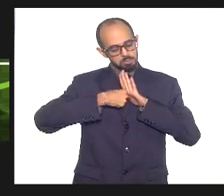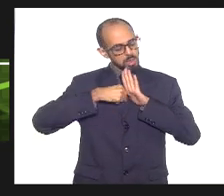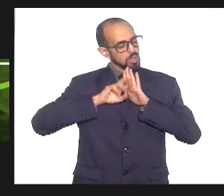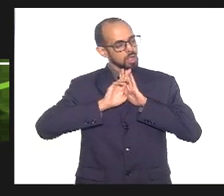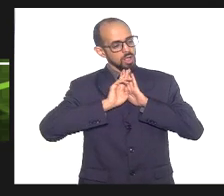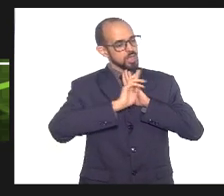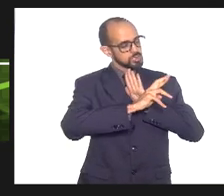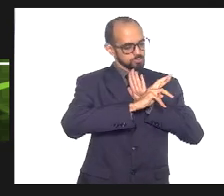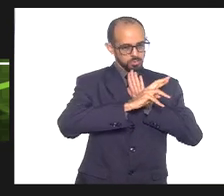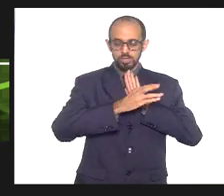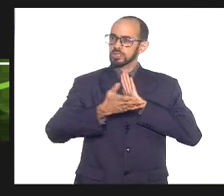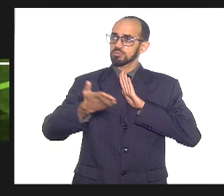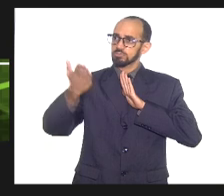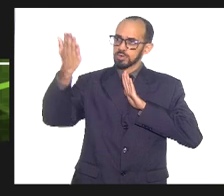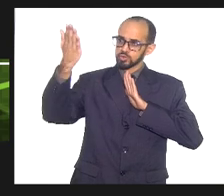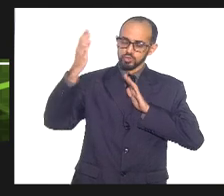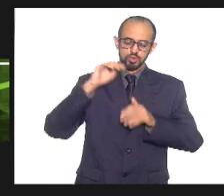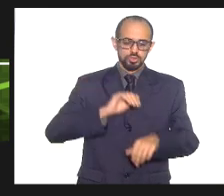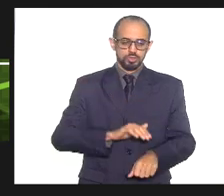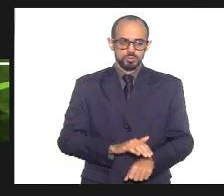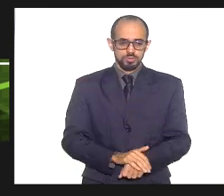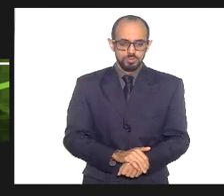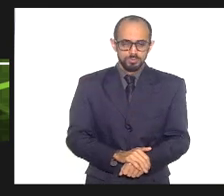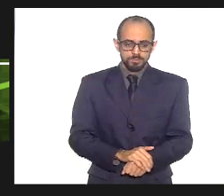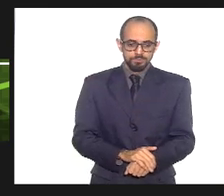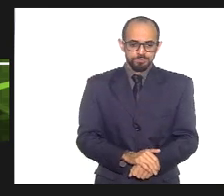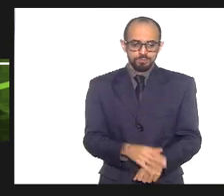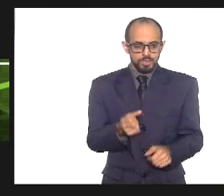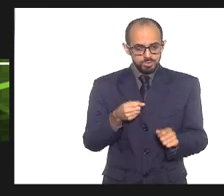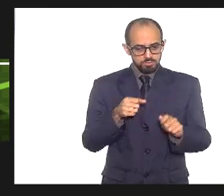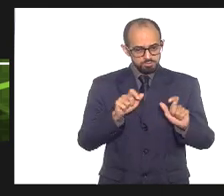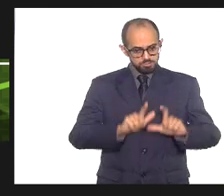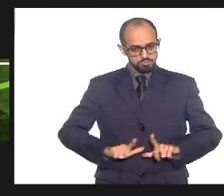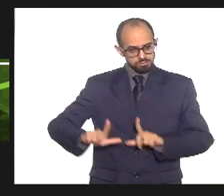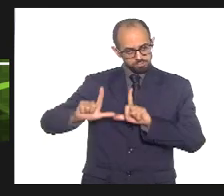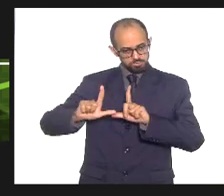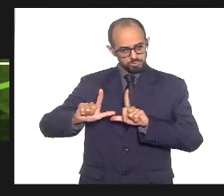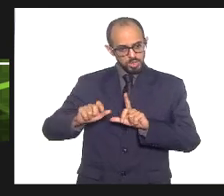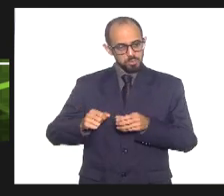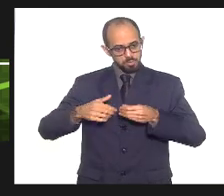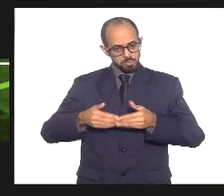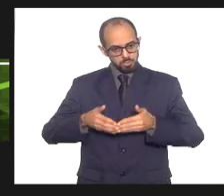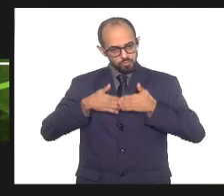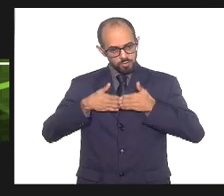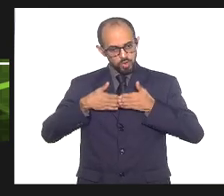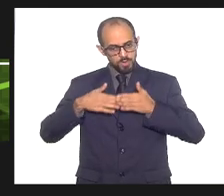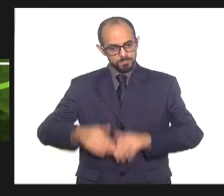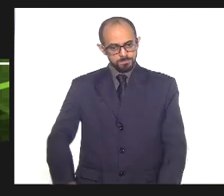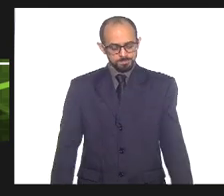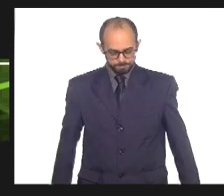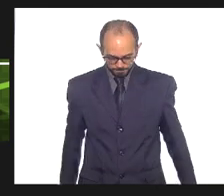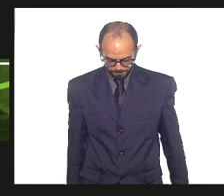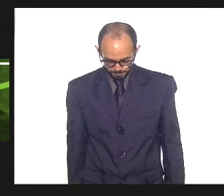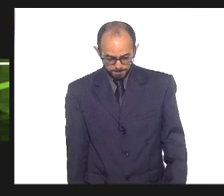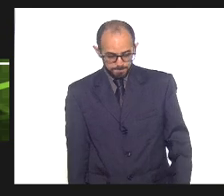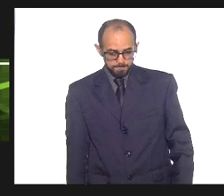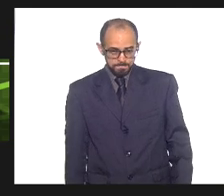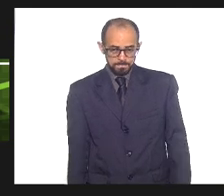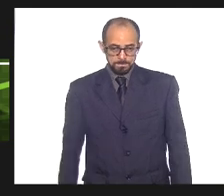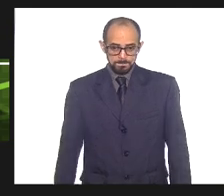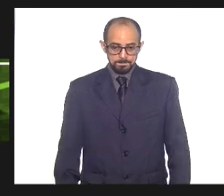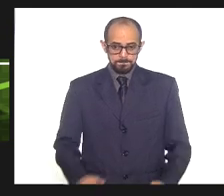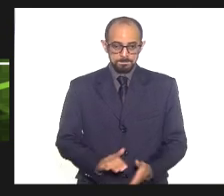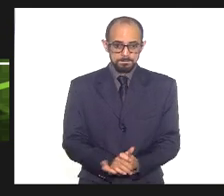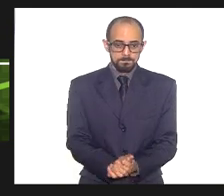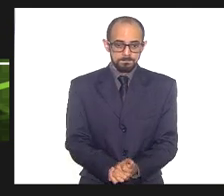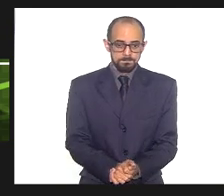informações atempadamente. Se puder passar para o segundo slide, está no modo de